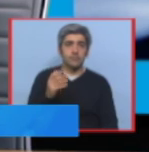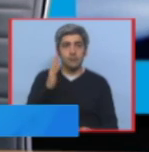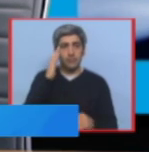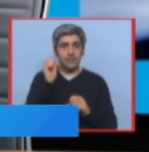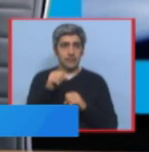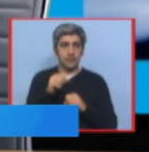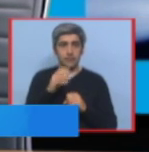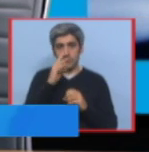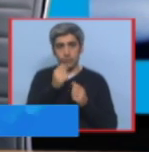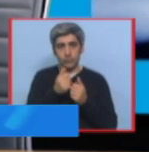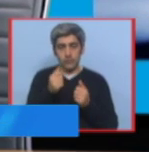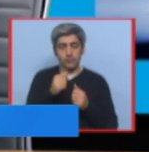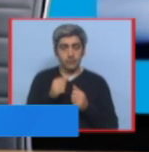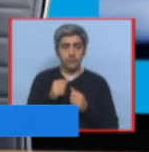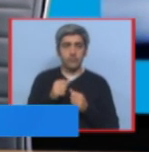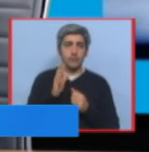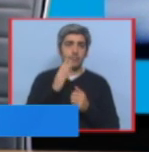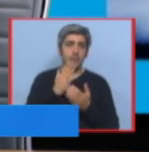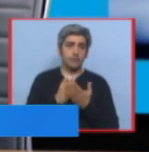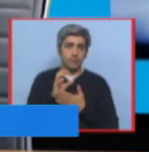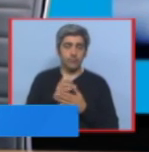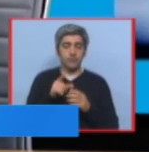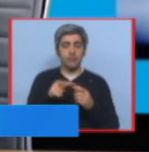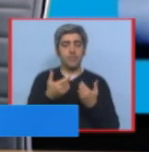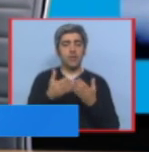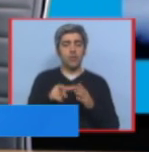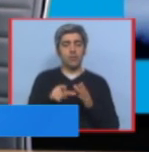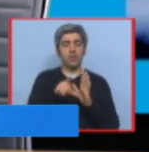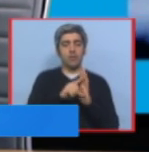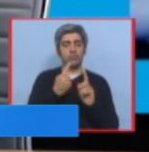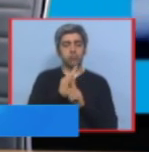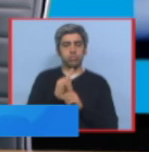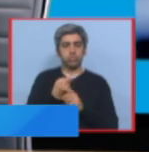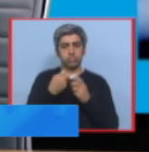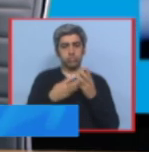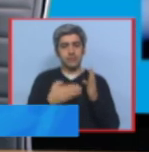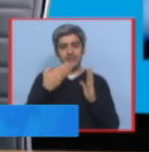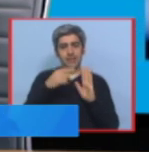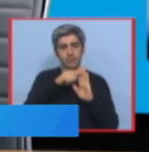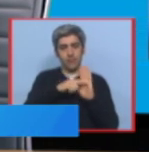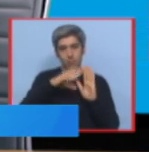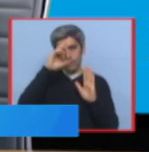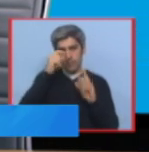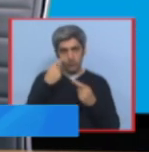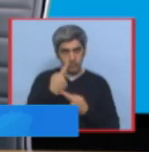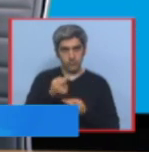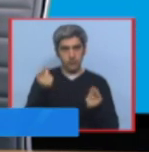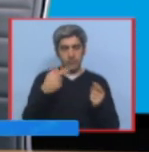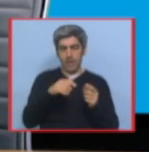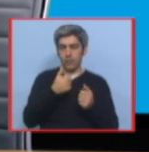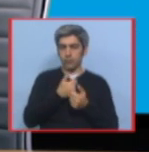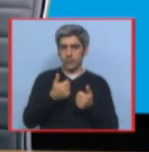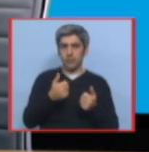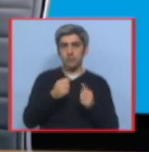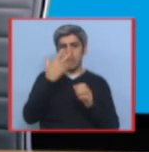bem. E partimos do princípio que este pacote legislativo que foi apresentado pelo Governo, e são 7 medidas, vão correr bem.